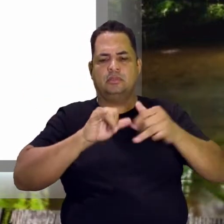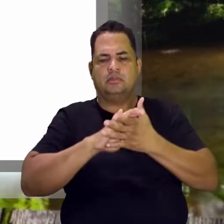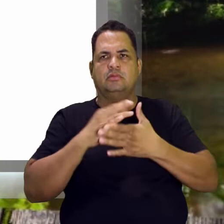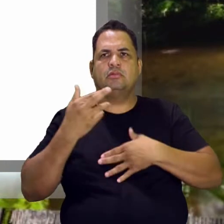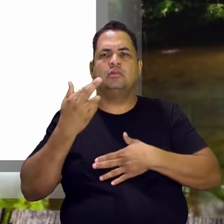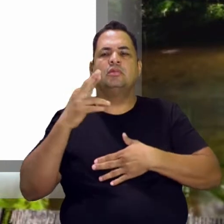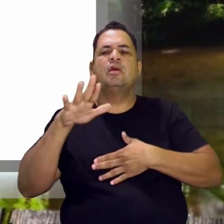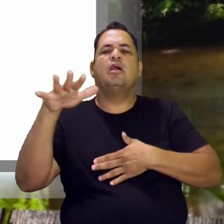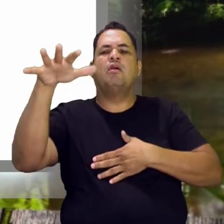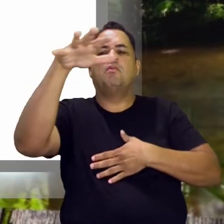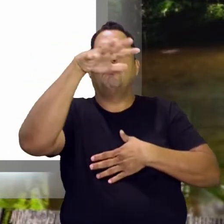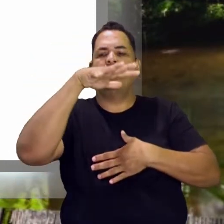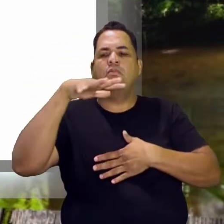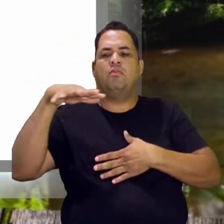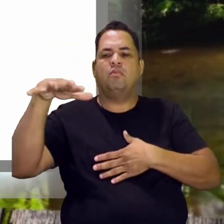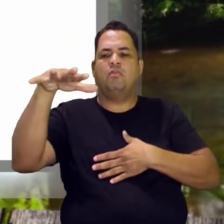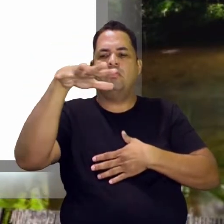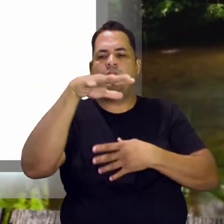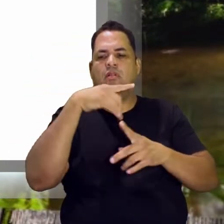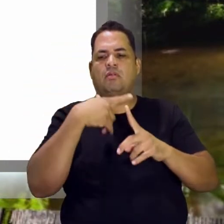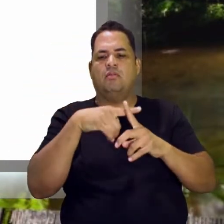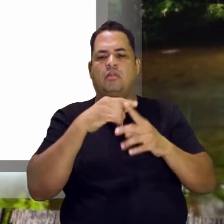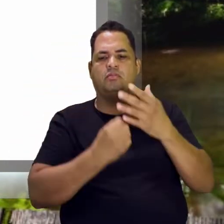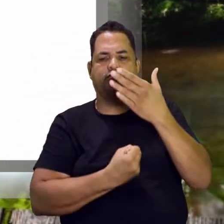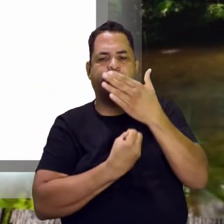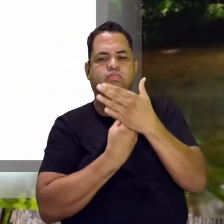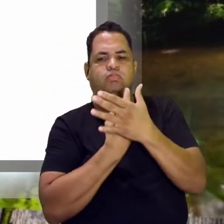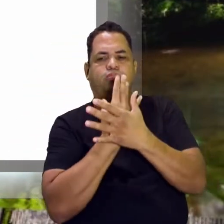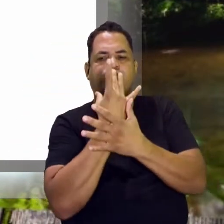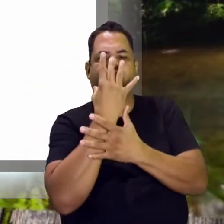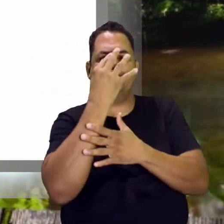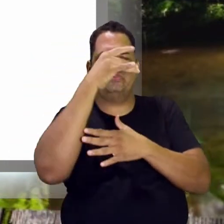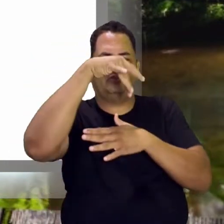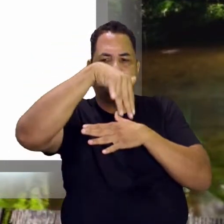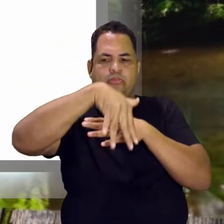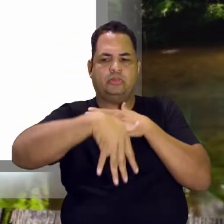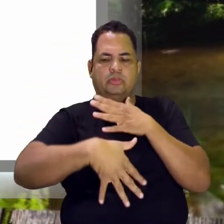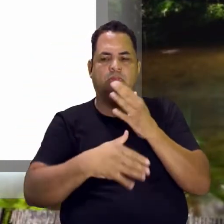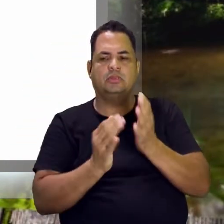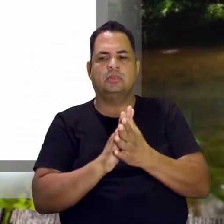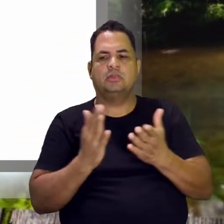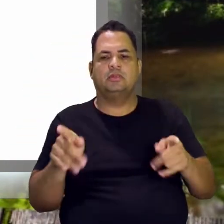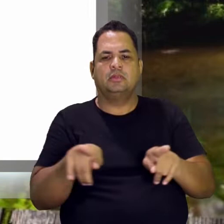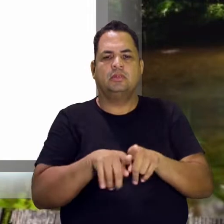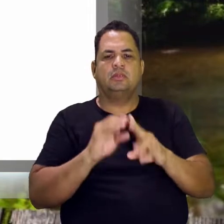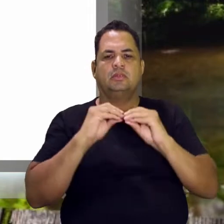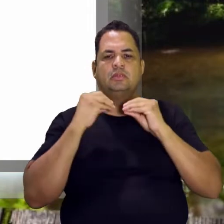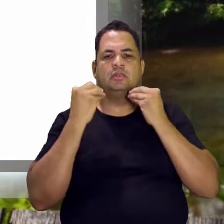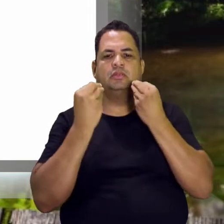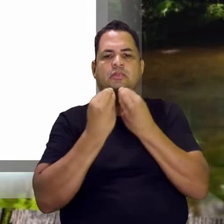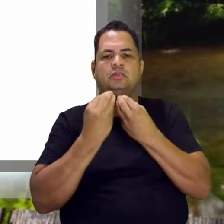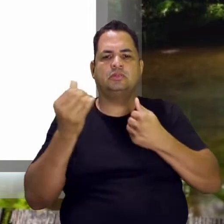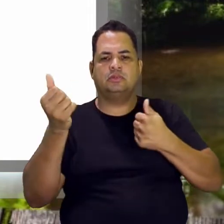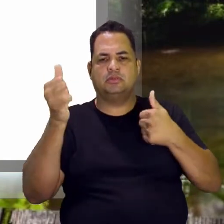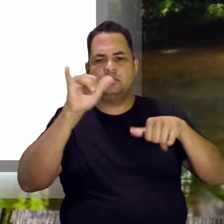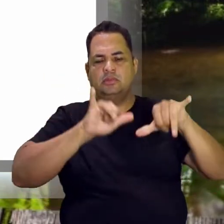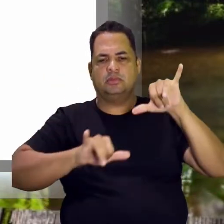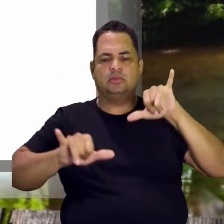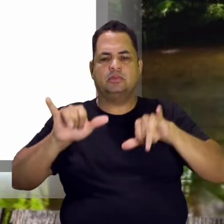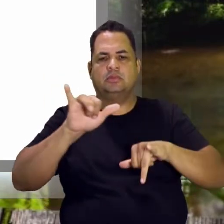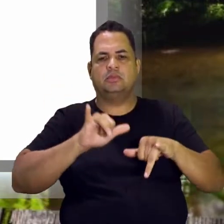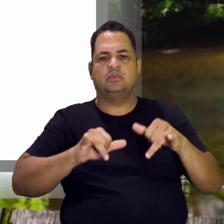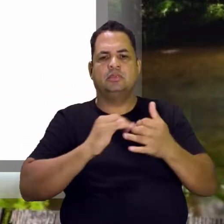na atmosfera devido às erupções dos vulcões, enfim. E essas substâncias químicas